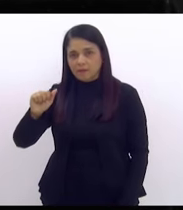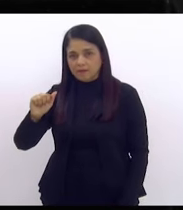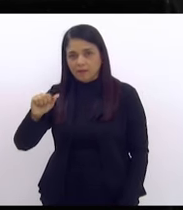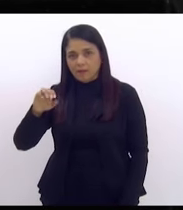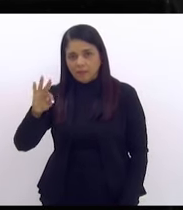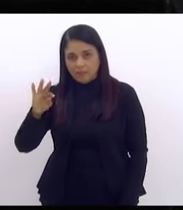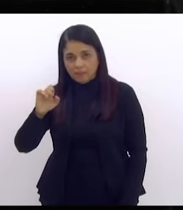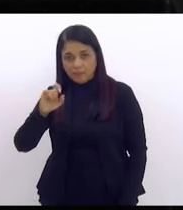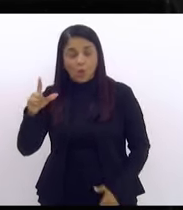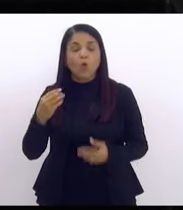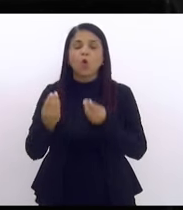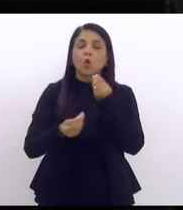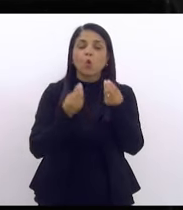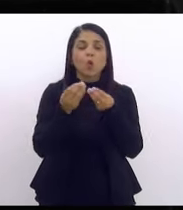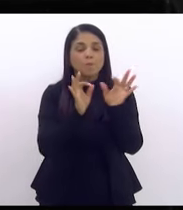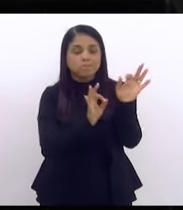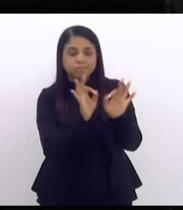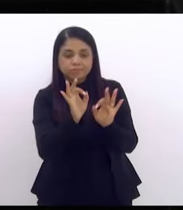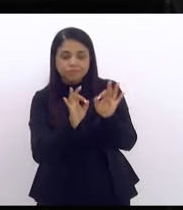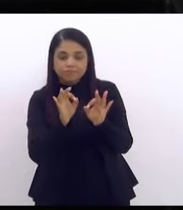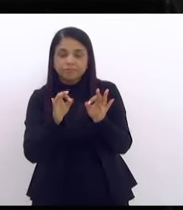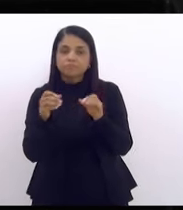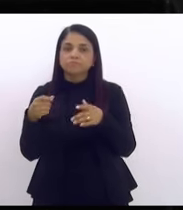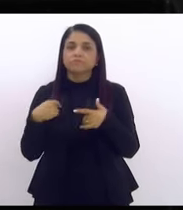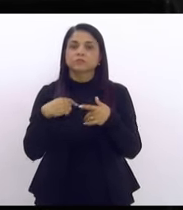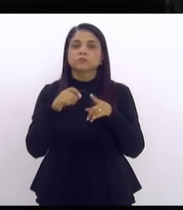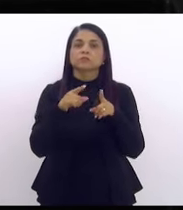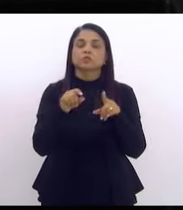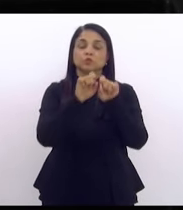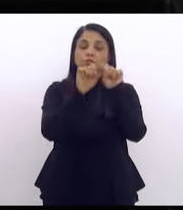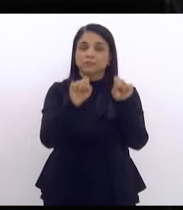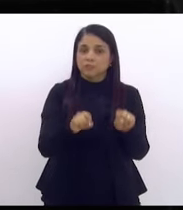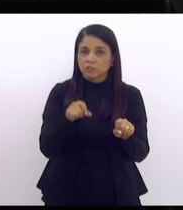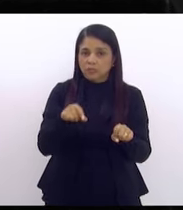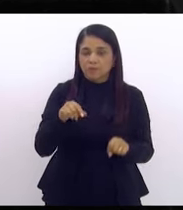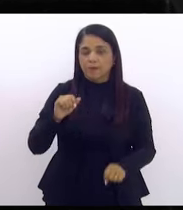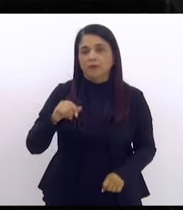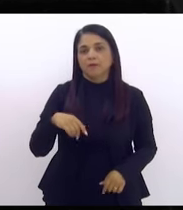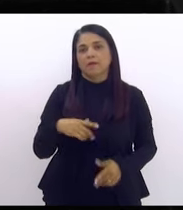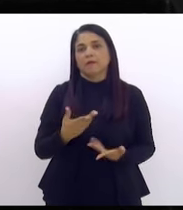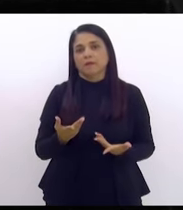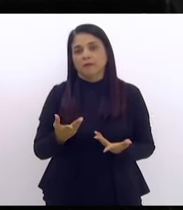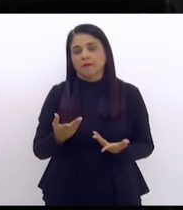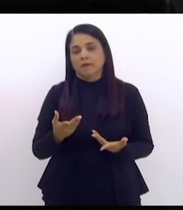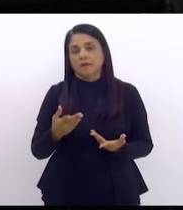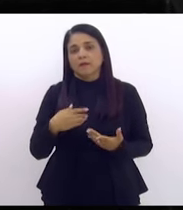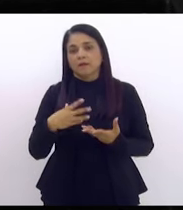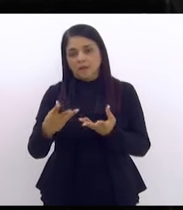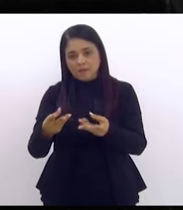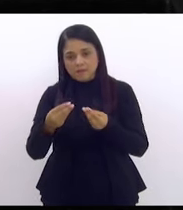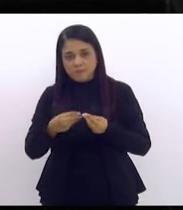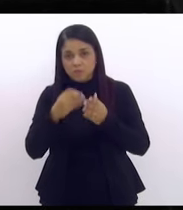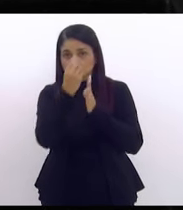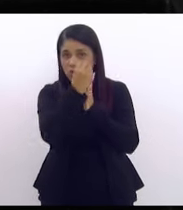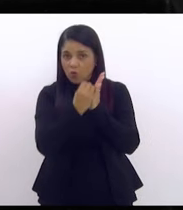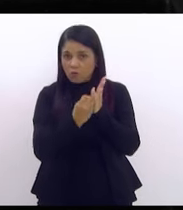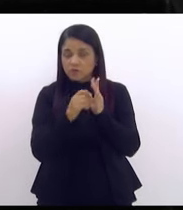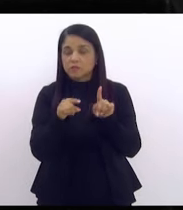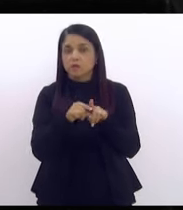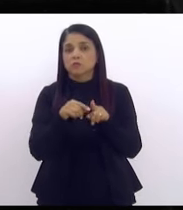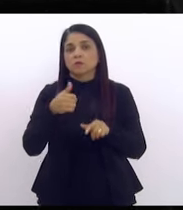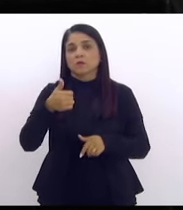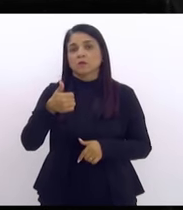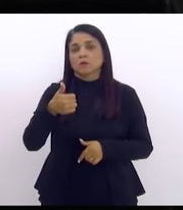o planejamento da implantação do Cell Broadcast. E recebi, não é, através do ofício 829